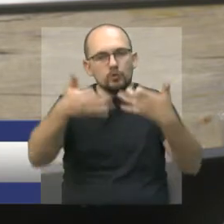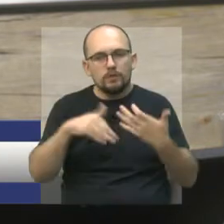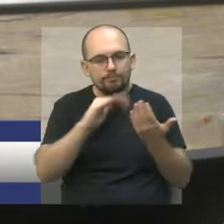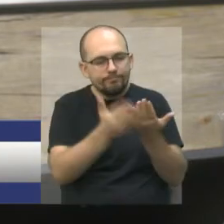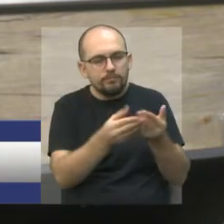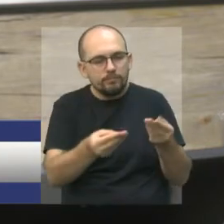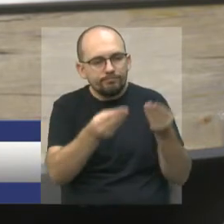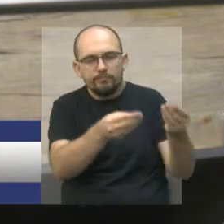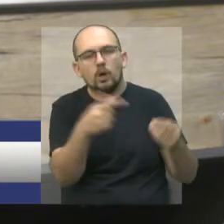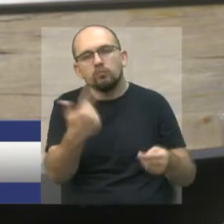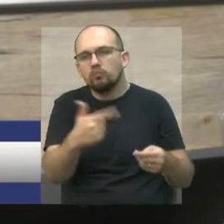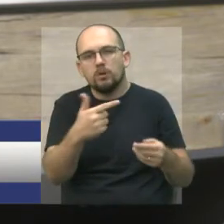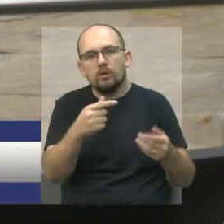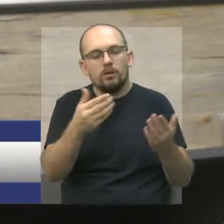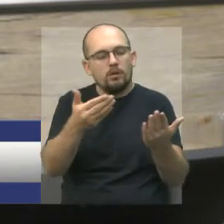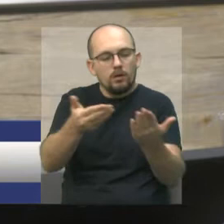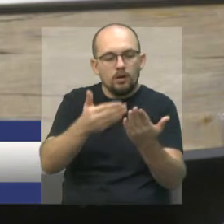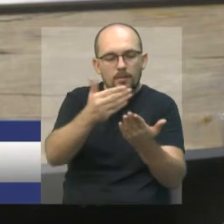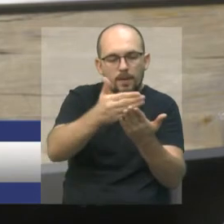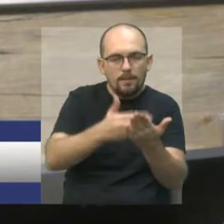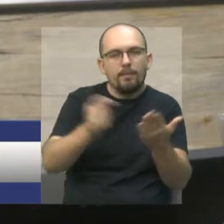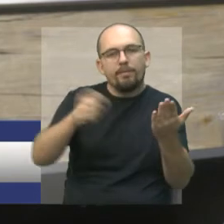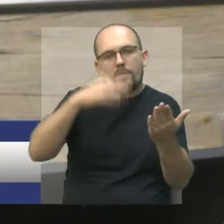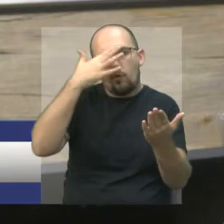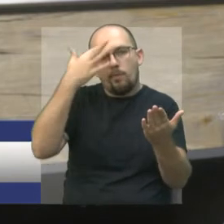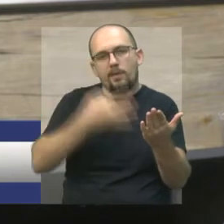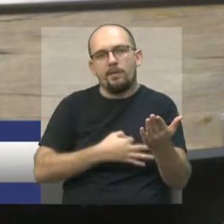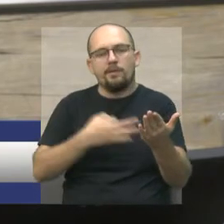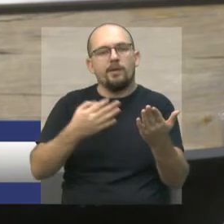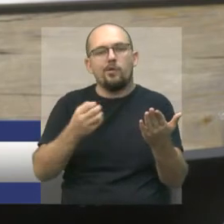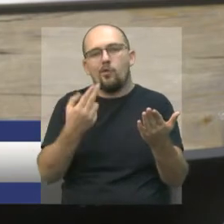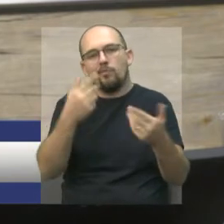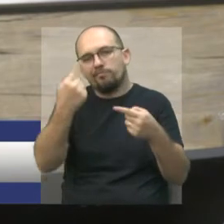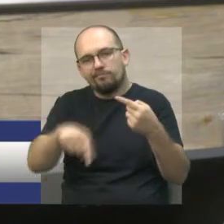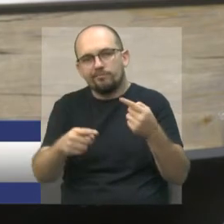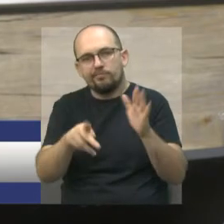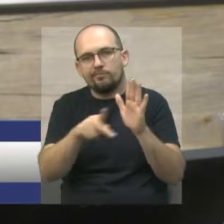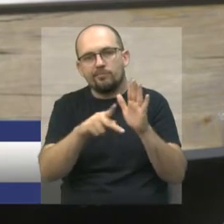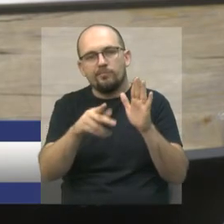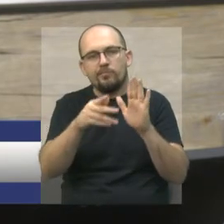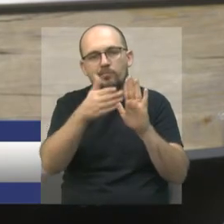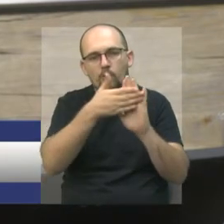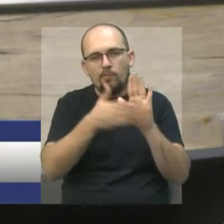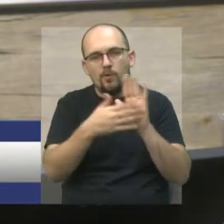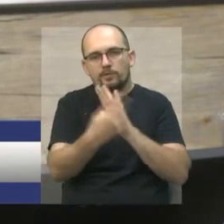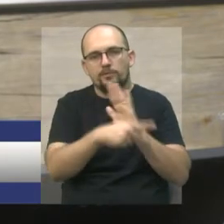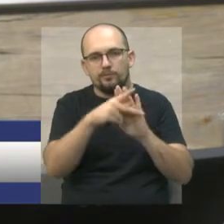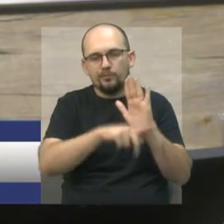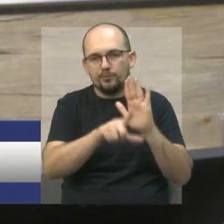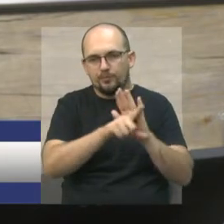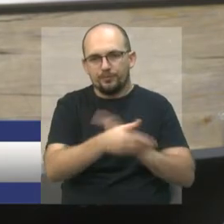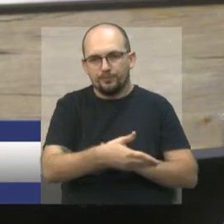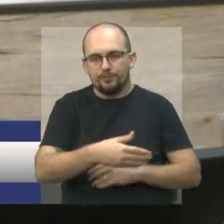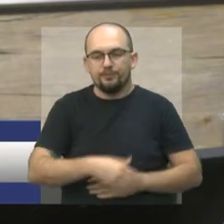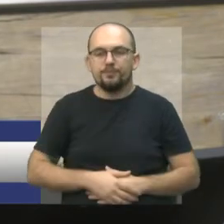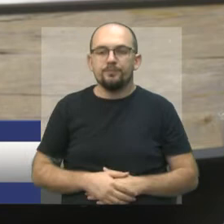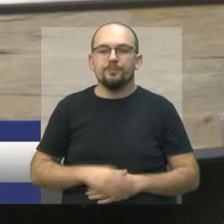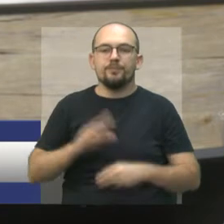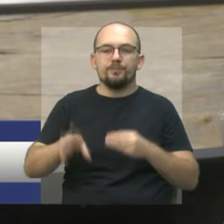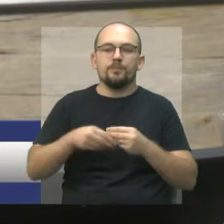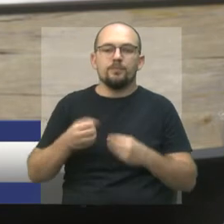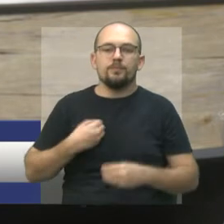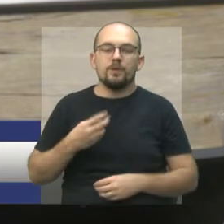permitam compreender a pertinência e a compatibilidade da proposta com o presente projeto de lei. Emenda